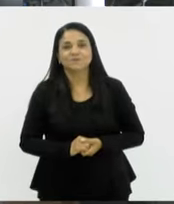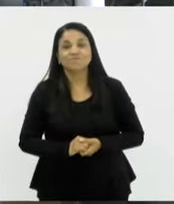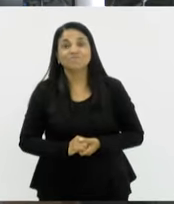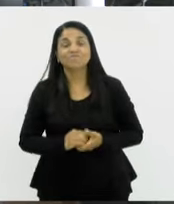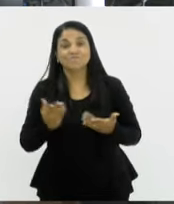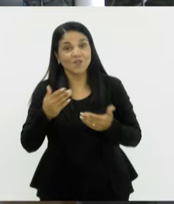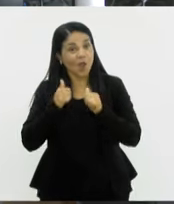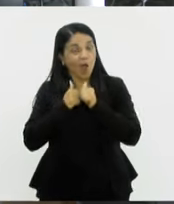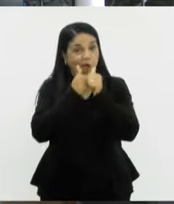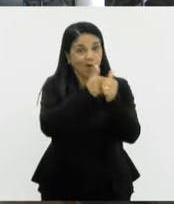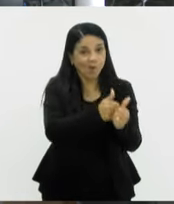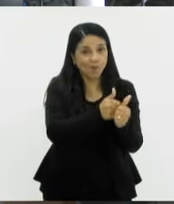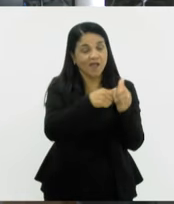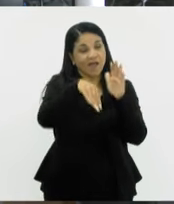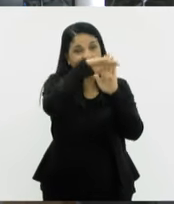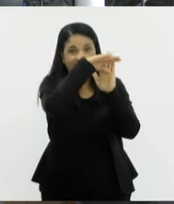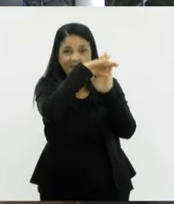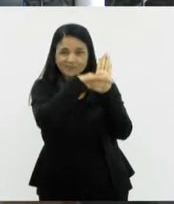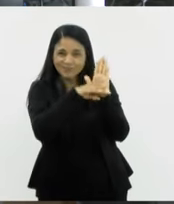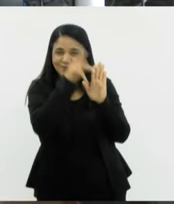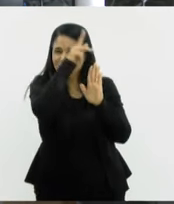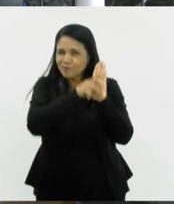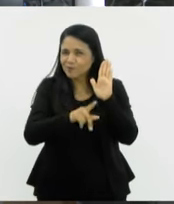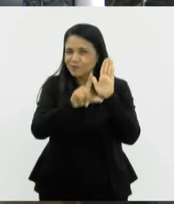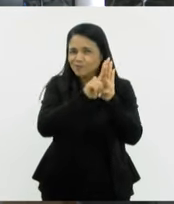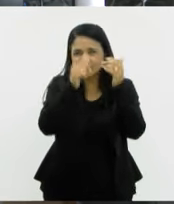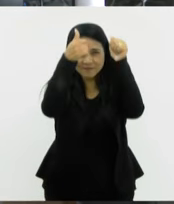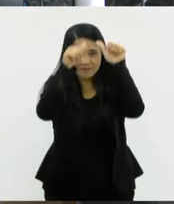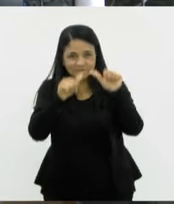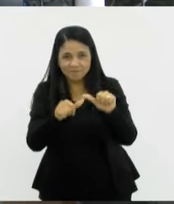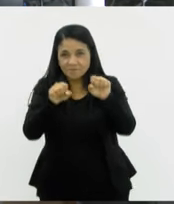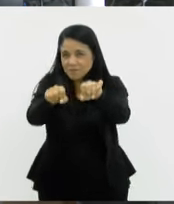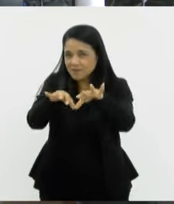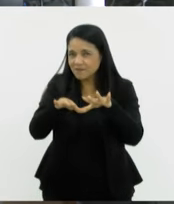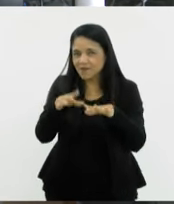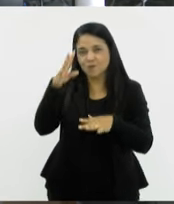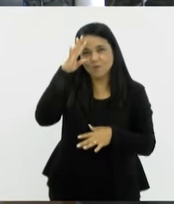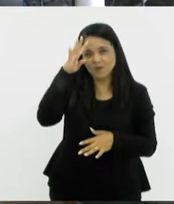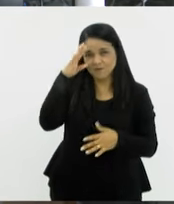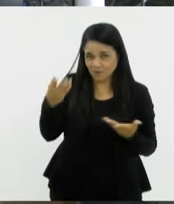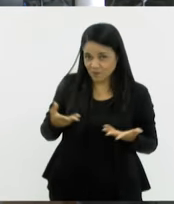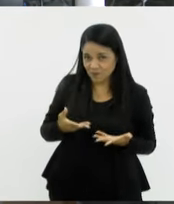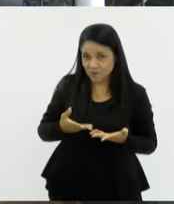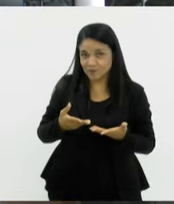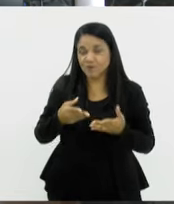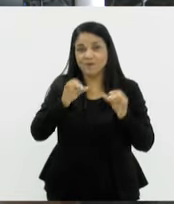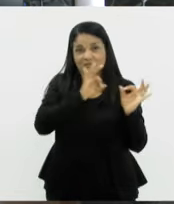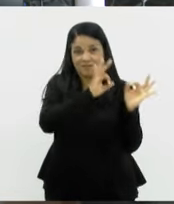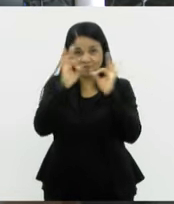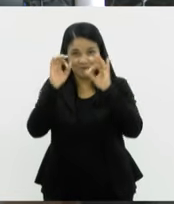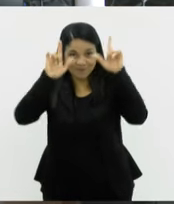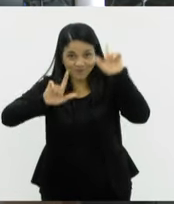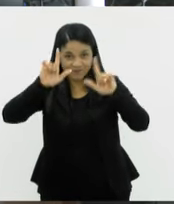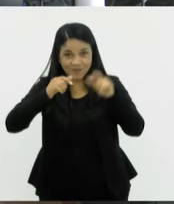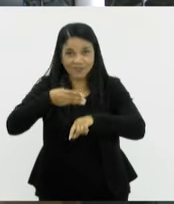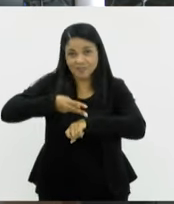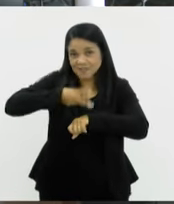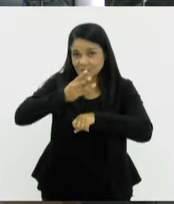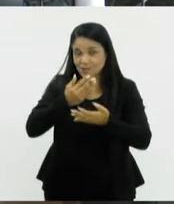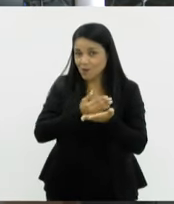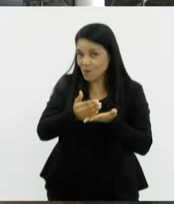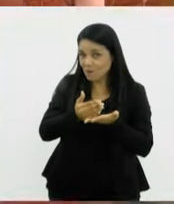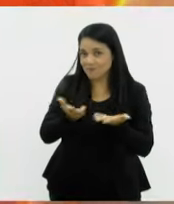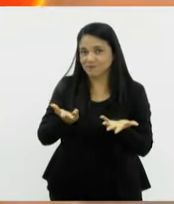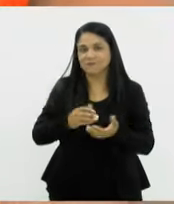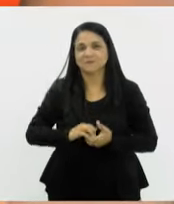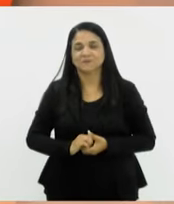Vamos acompanhar agora a agenda com alguns projetos que serão analisados no plenário nesta quarta-feira. A transmissão da TV Alerj começa às 3 da